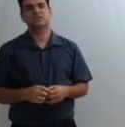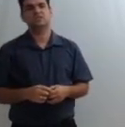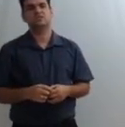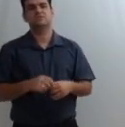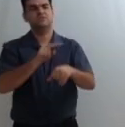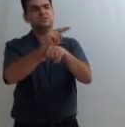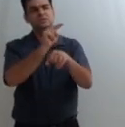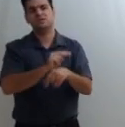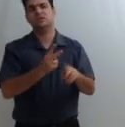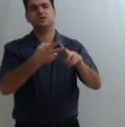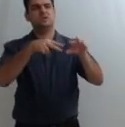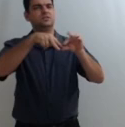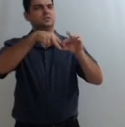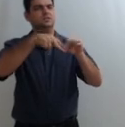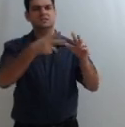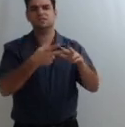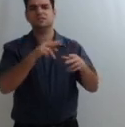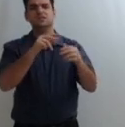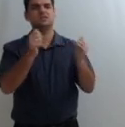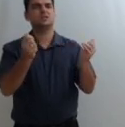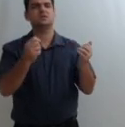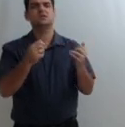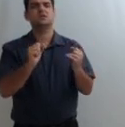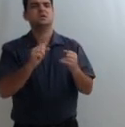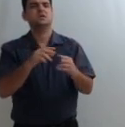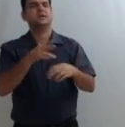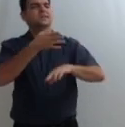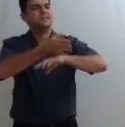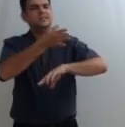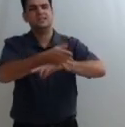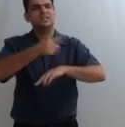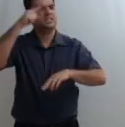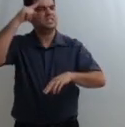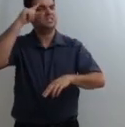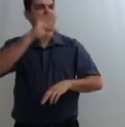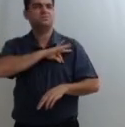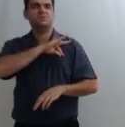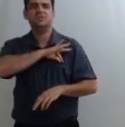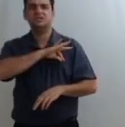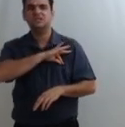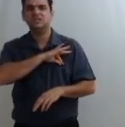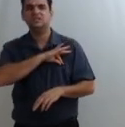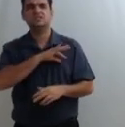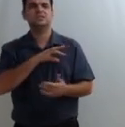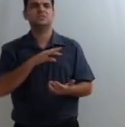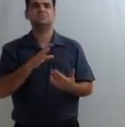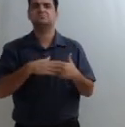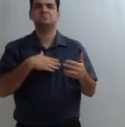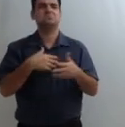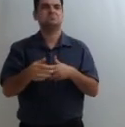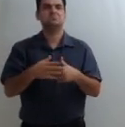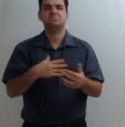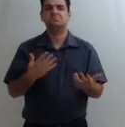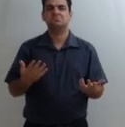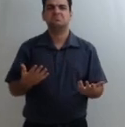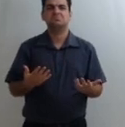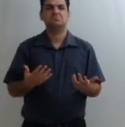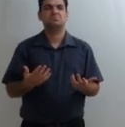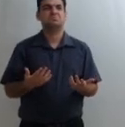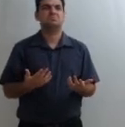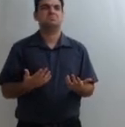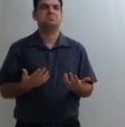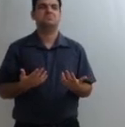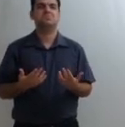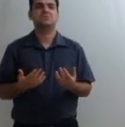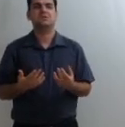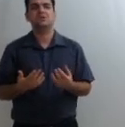diversa, que ele possa sim ser monitorado, possa ser um acompanhamento semanal, que ele compareça semanalmente no batalhão que está vinculado ou no